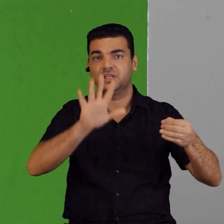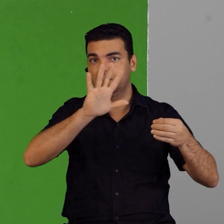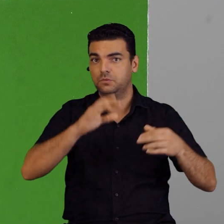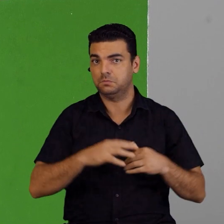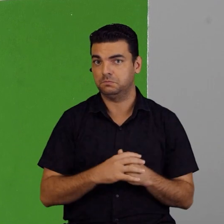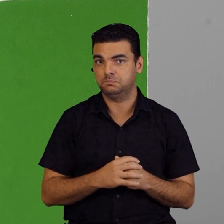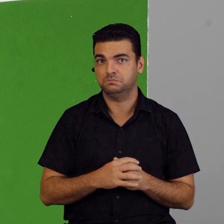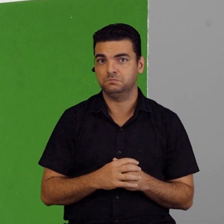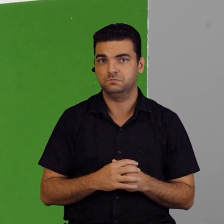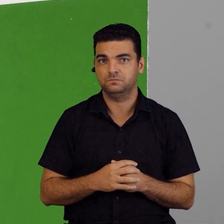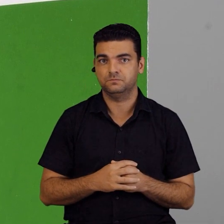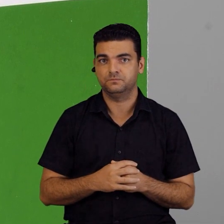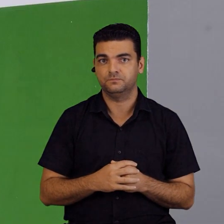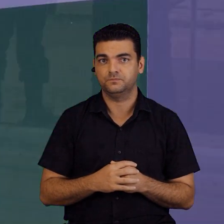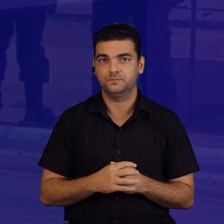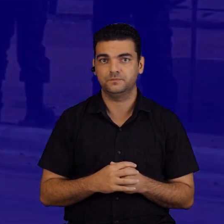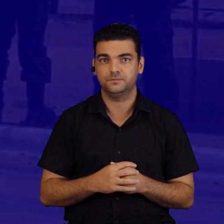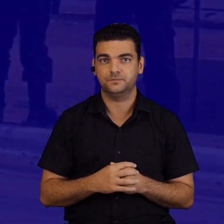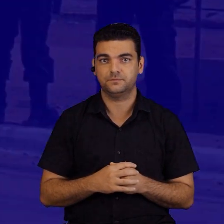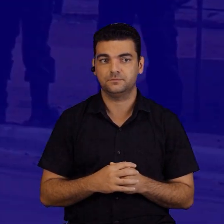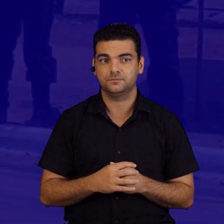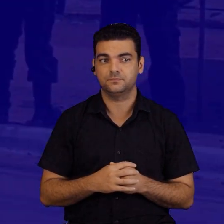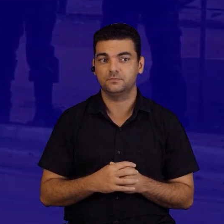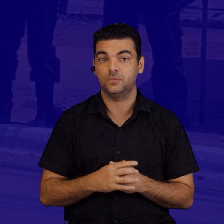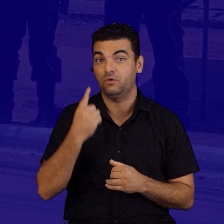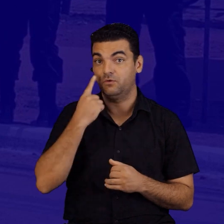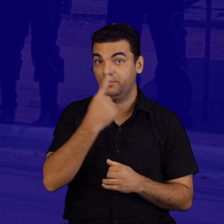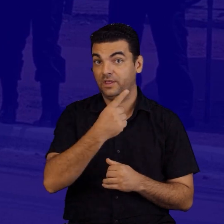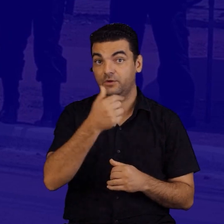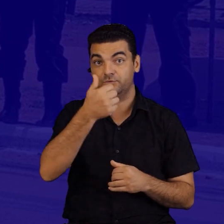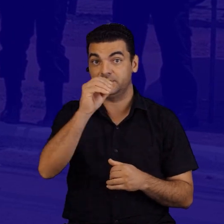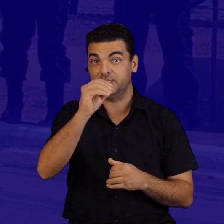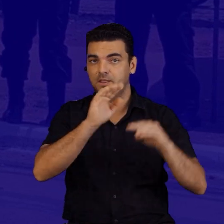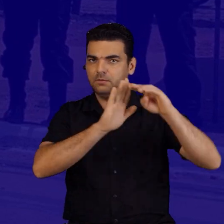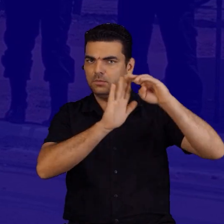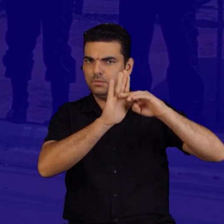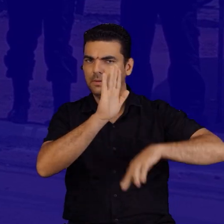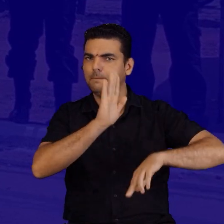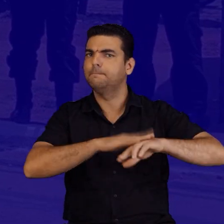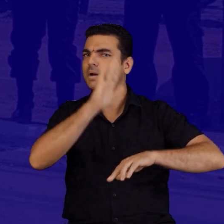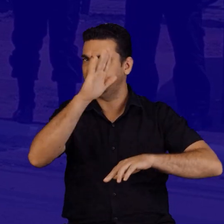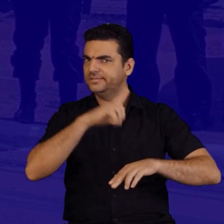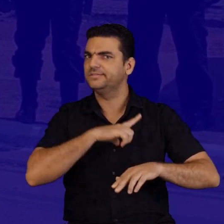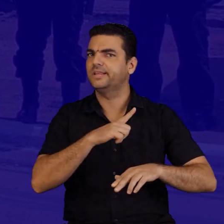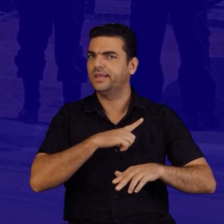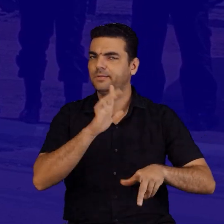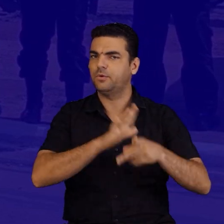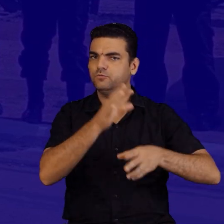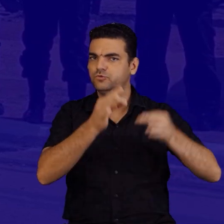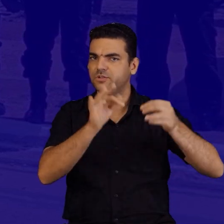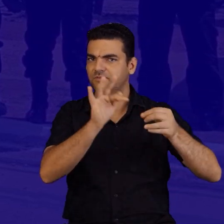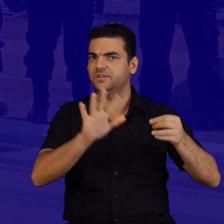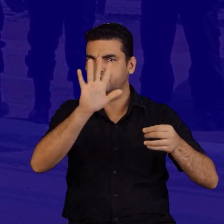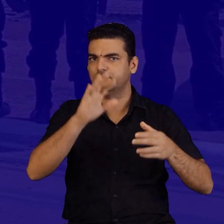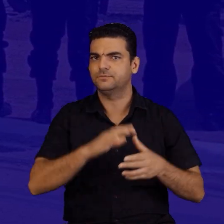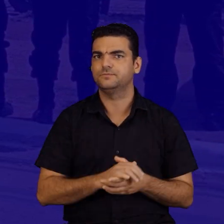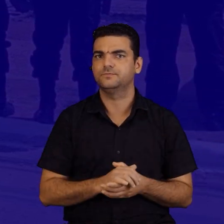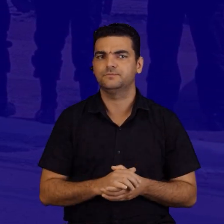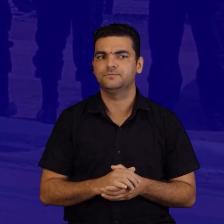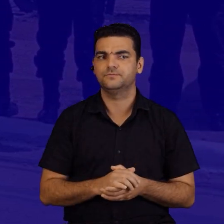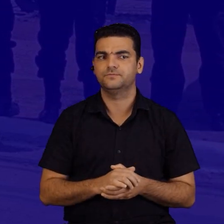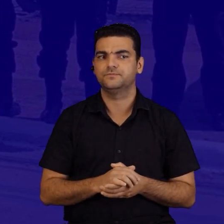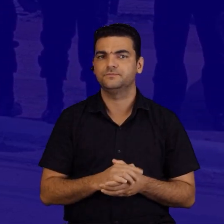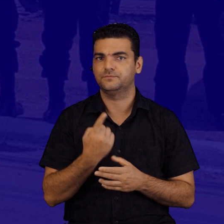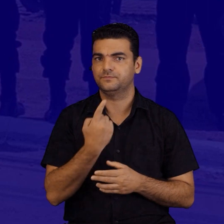da Justiça Federal. Na tela, um livro verde e branco com o título Constituição. Confira os 10 crimes mais Fundo comuns azul. que passam Na tela, pela os crimes Justiça citados.